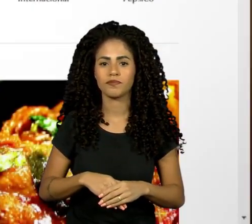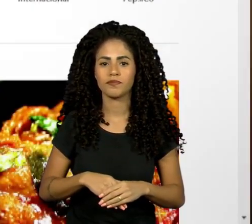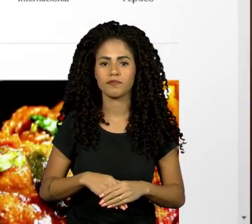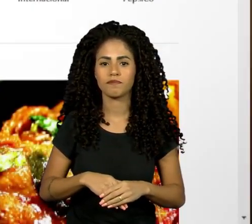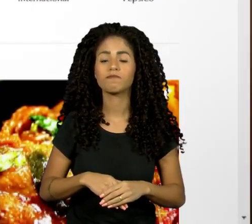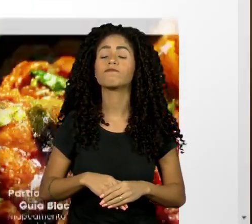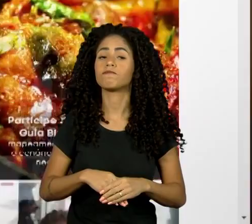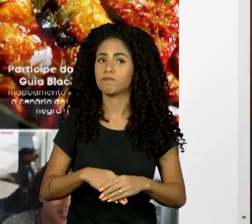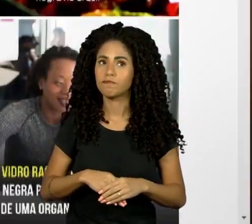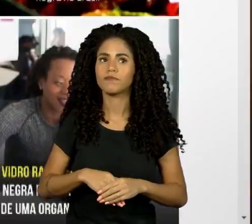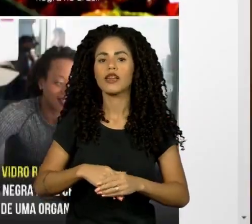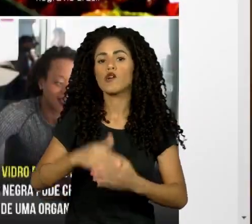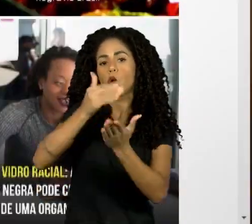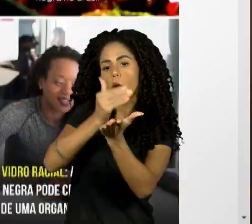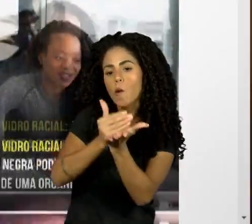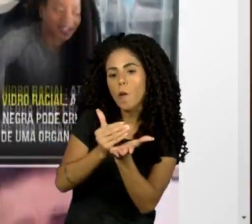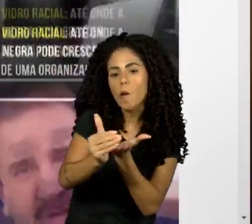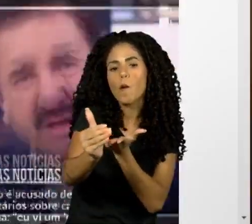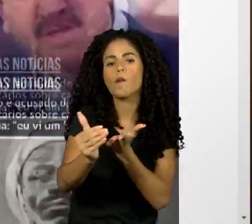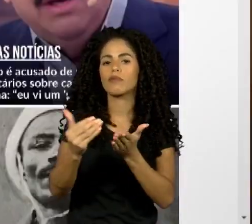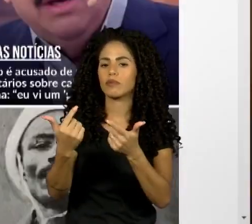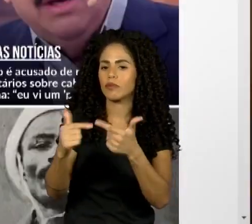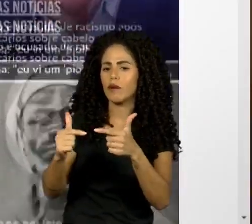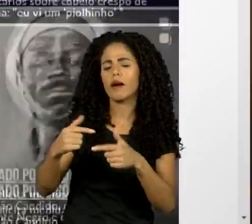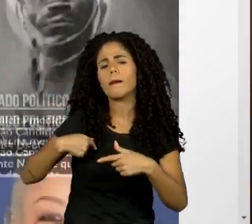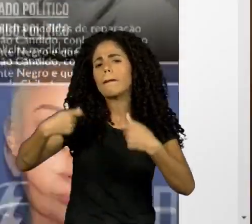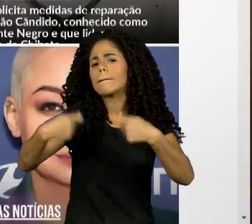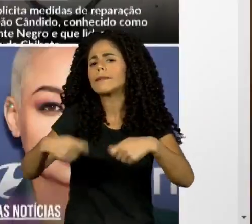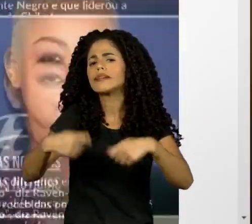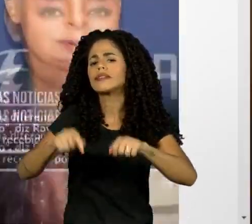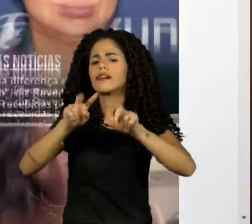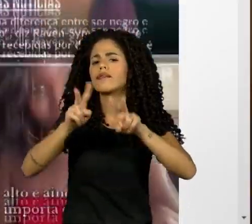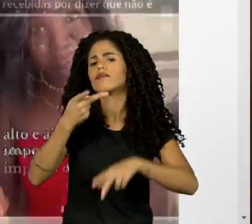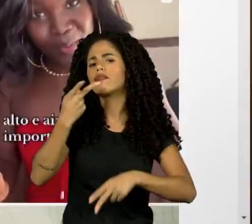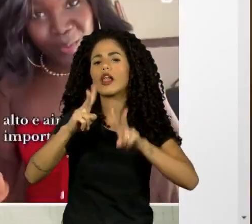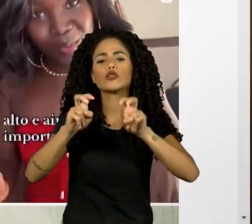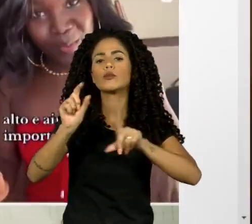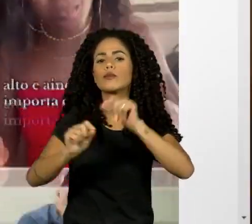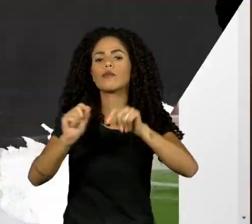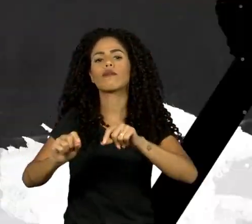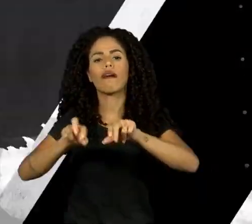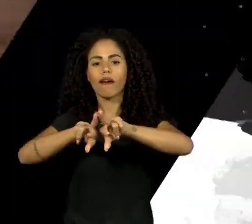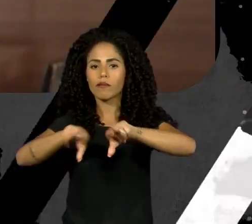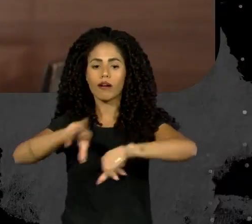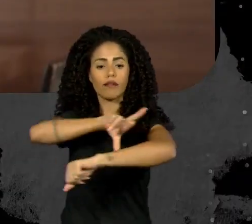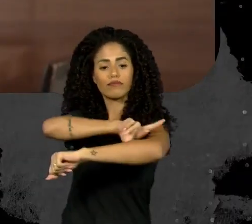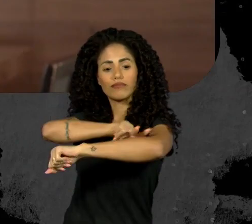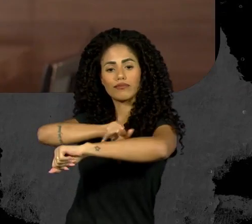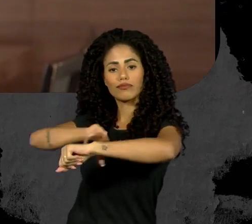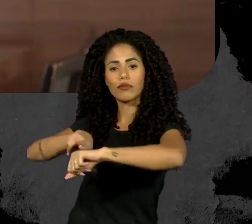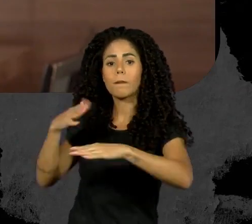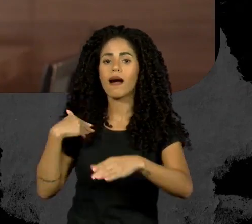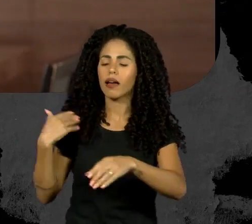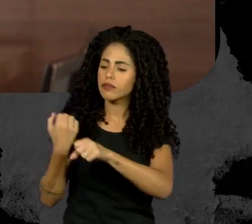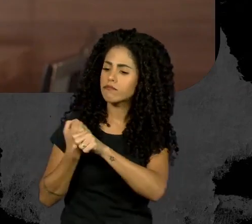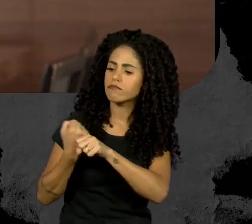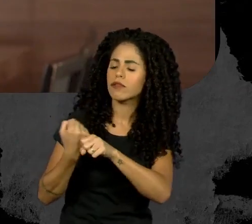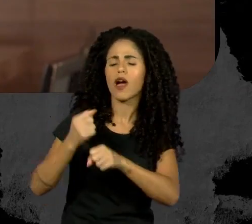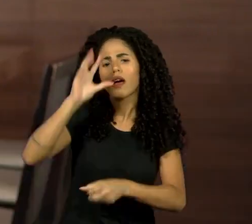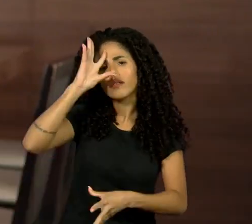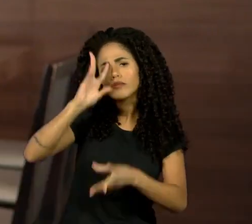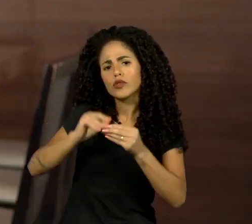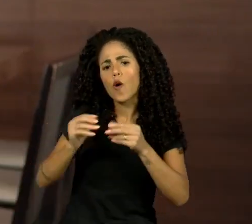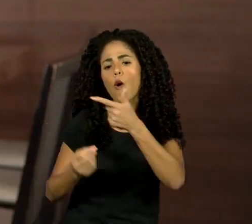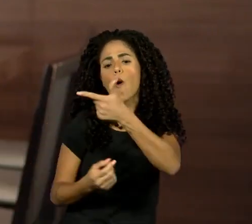Quando o Mundo Negro começou, a gente tinha uma necessidade de falar bastante sobre a questão racial. Só que dessa última década, a gente entendeu que